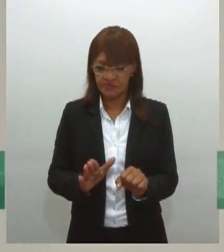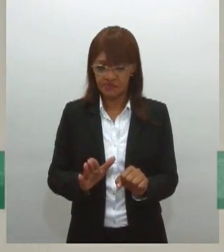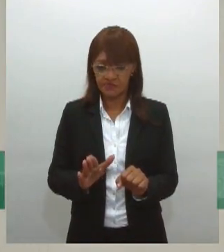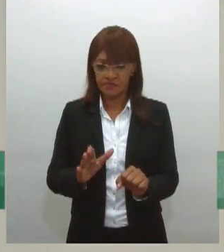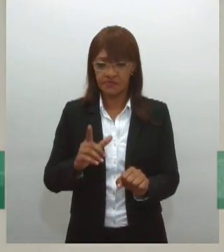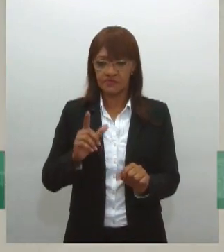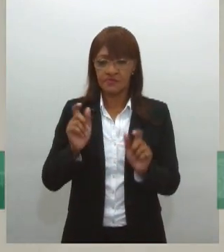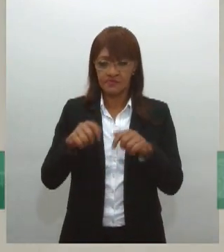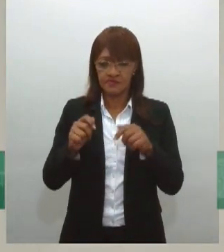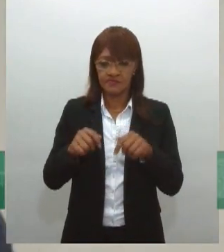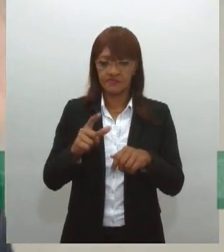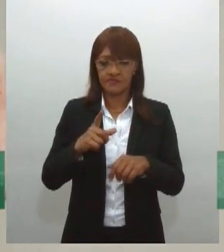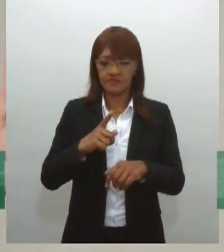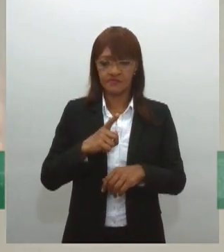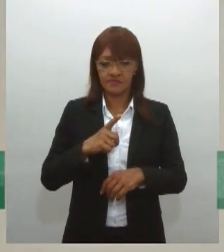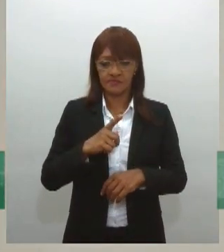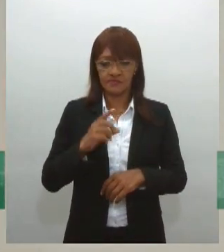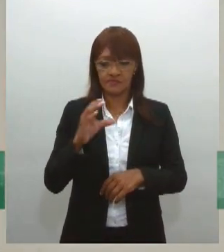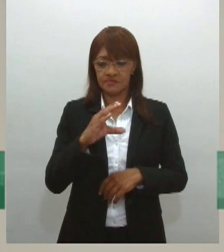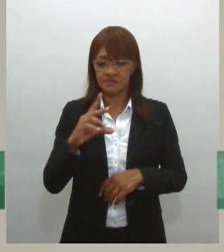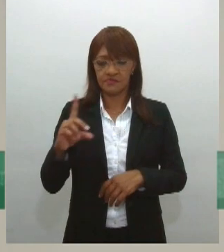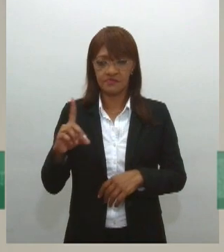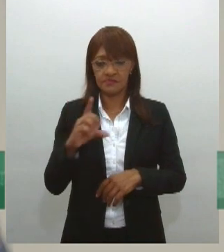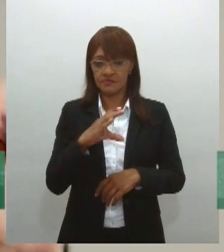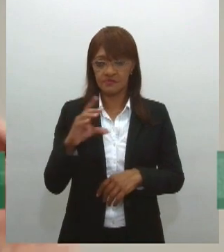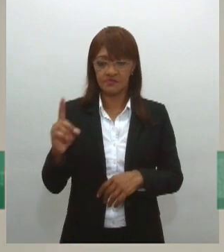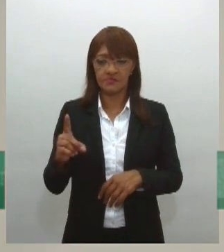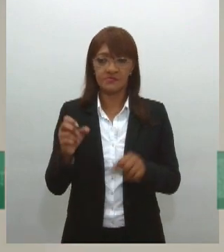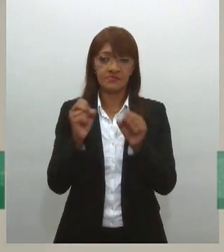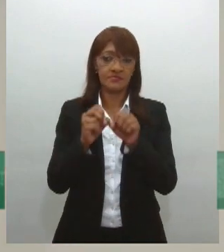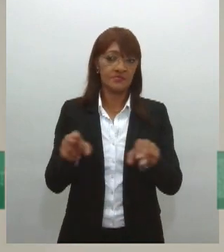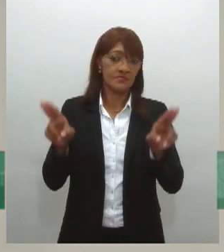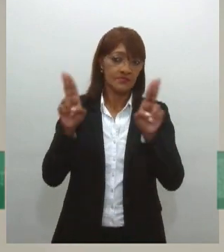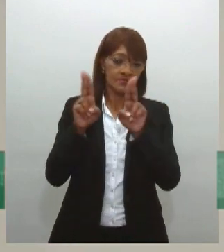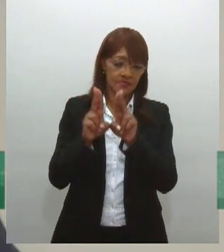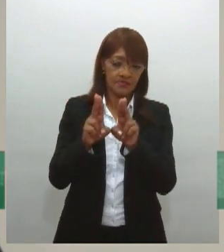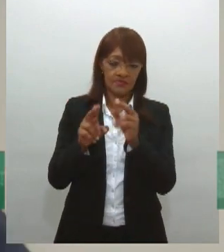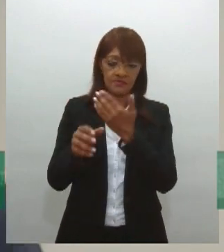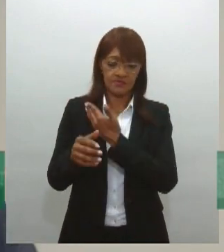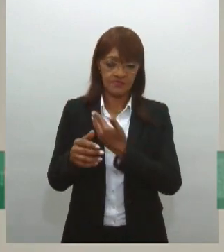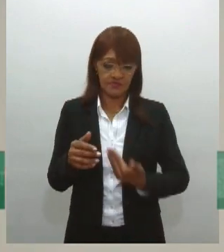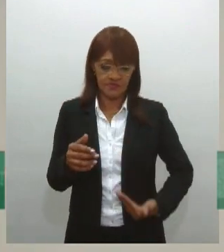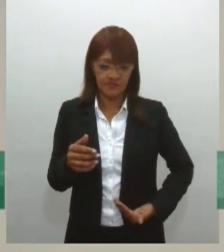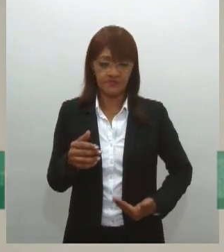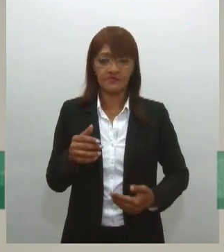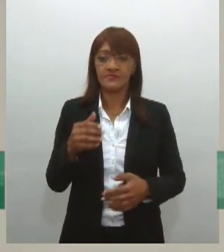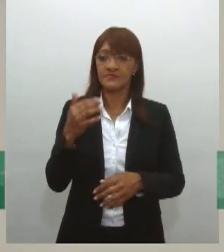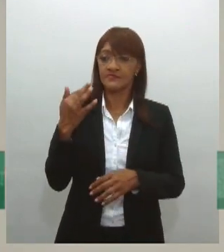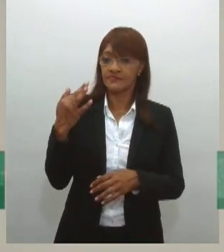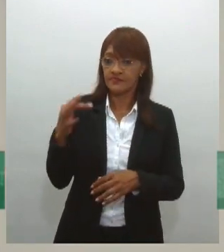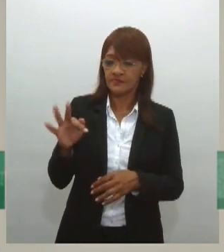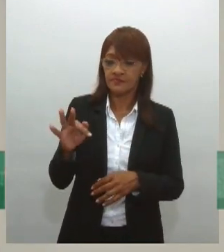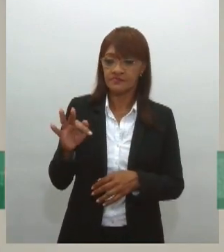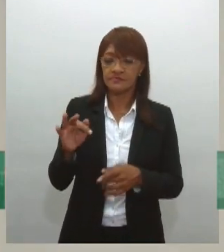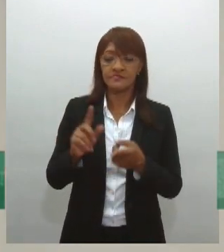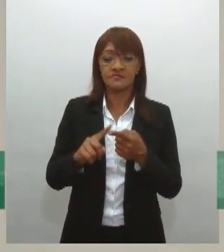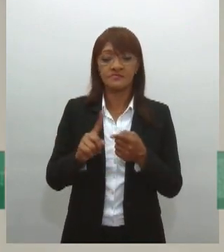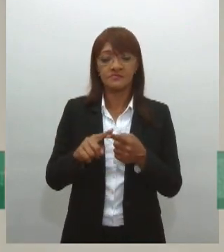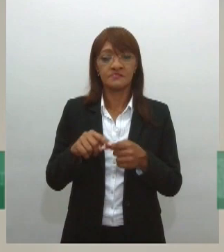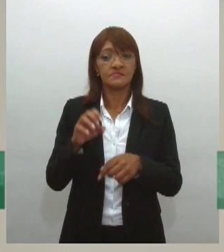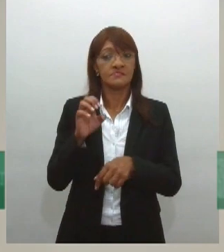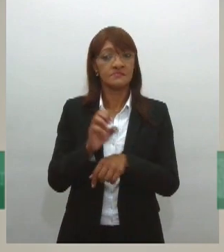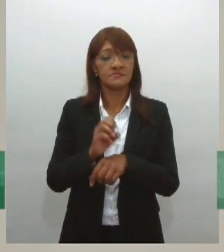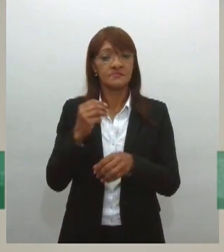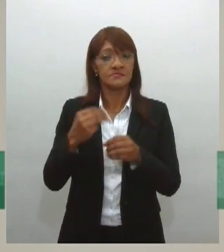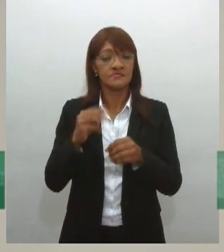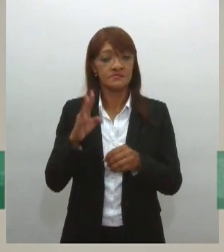coordenação da União, do governo federal, e onde os estados e os municípios terão ações e atividades